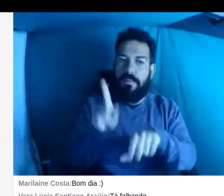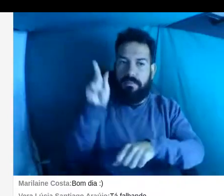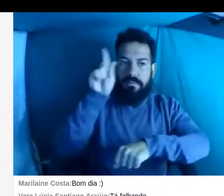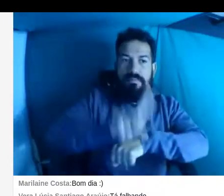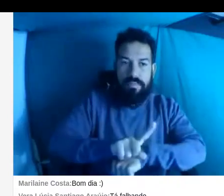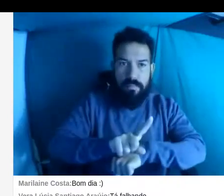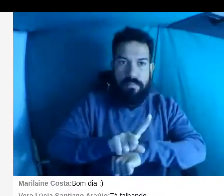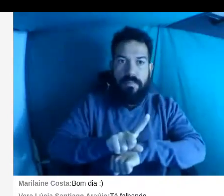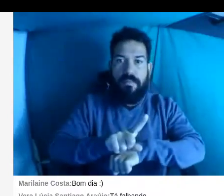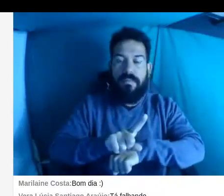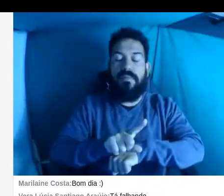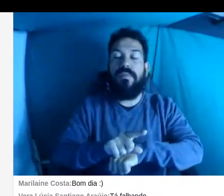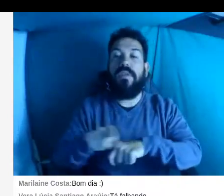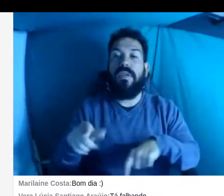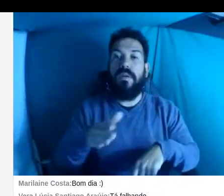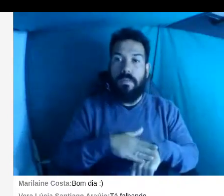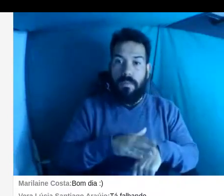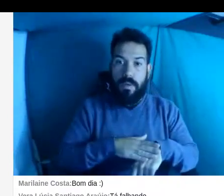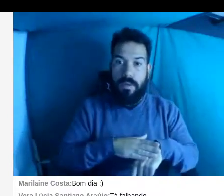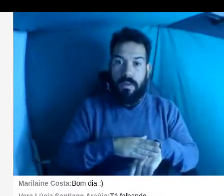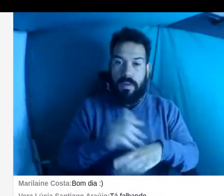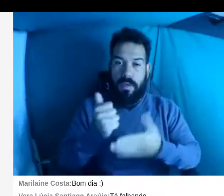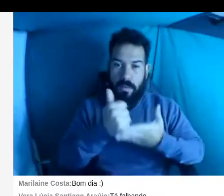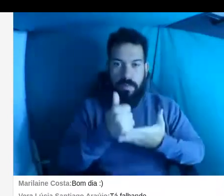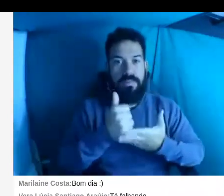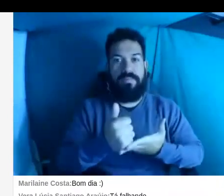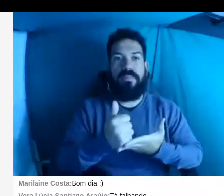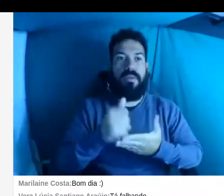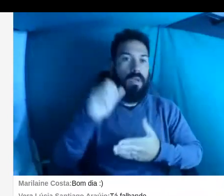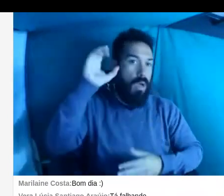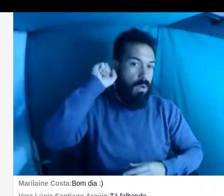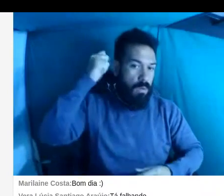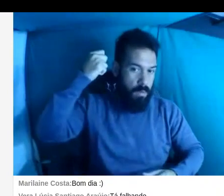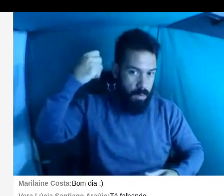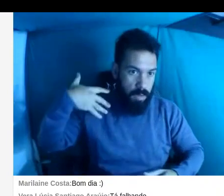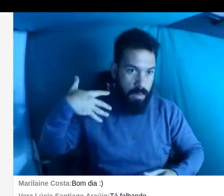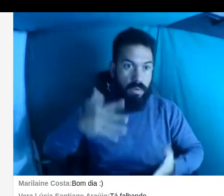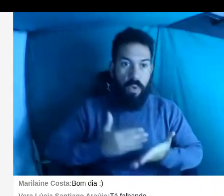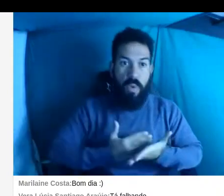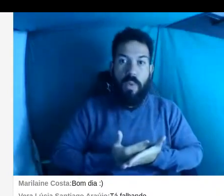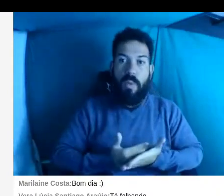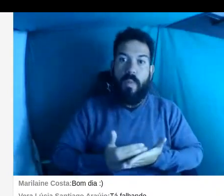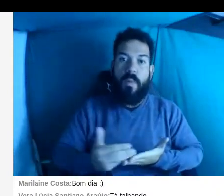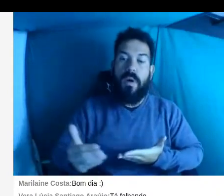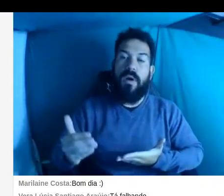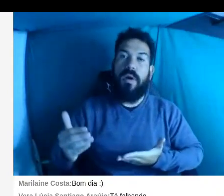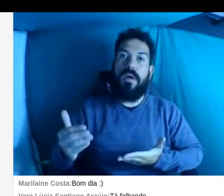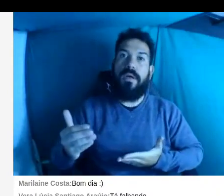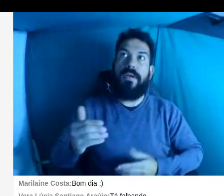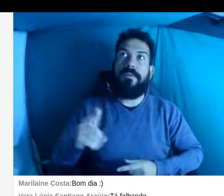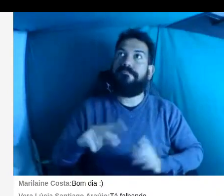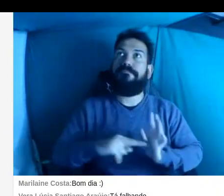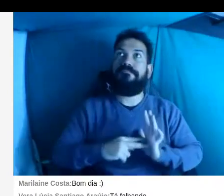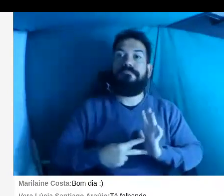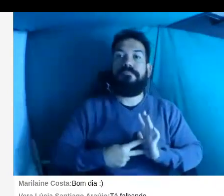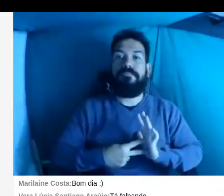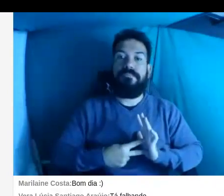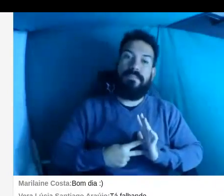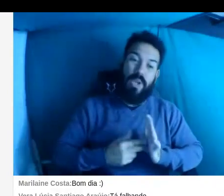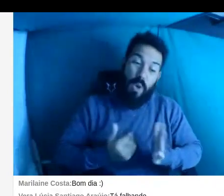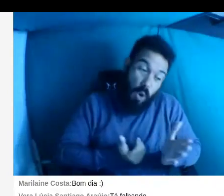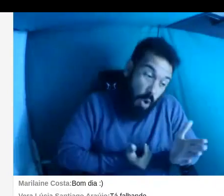O processo de consultoria em audiodescrição tem um marco inicial, o que não significa que tenha começado,